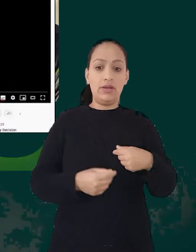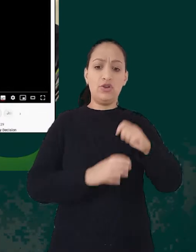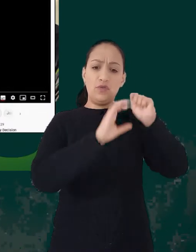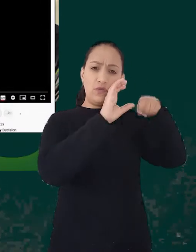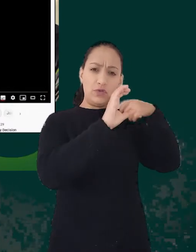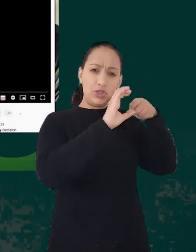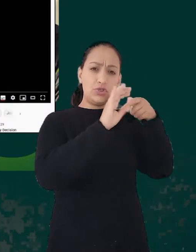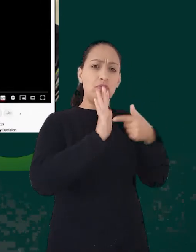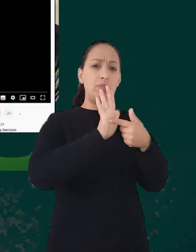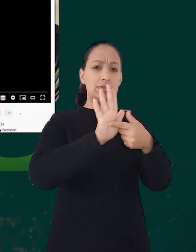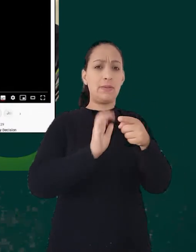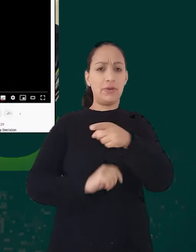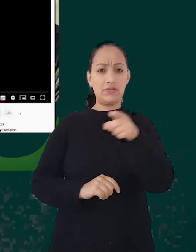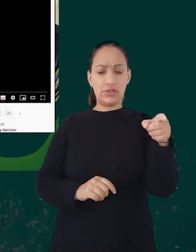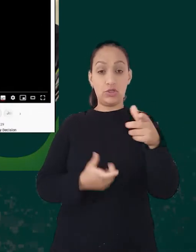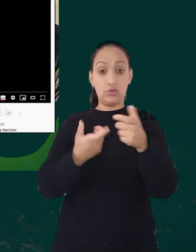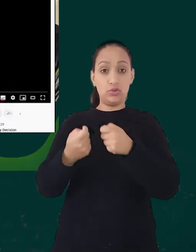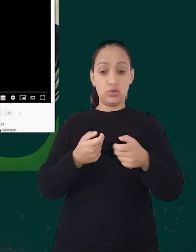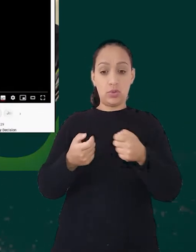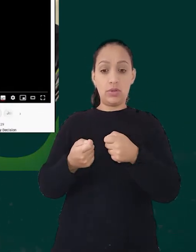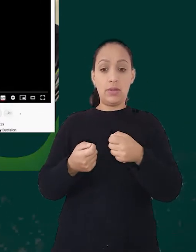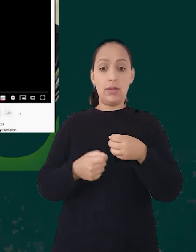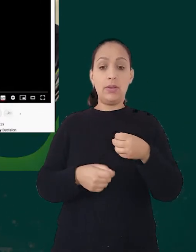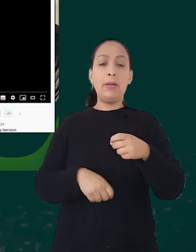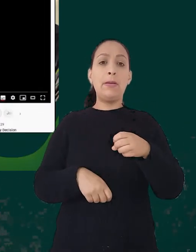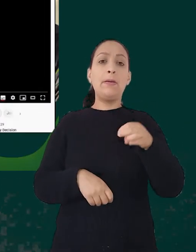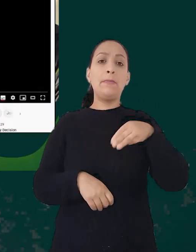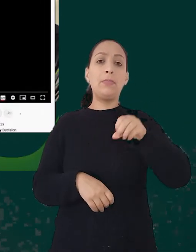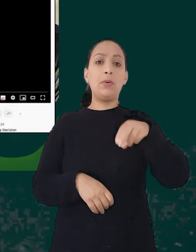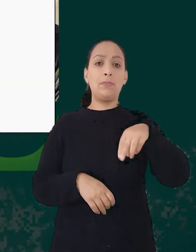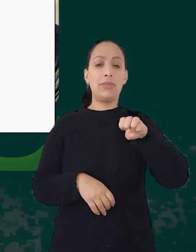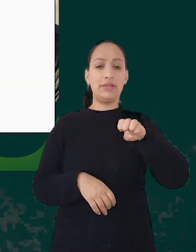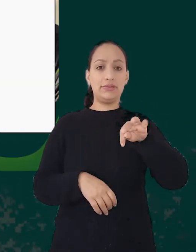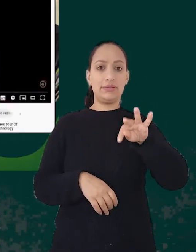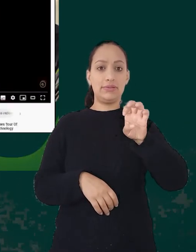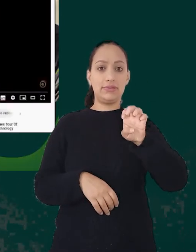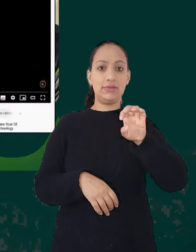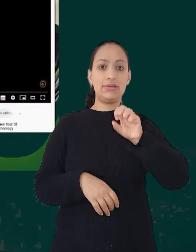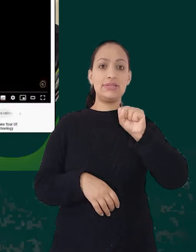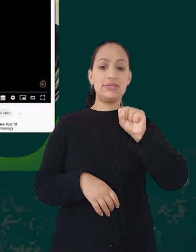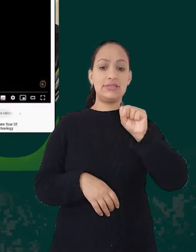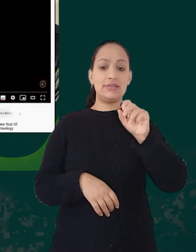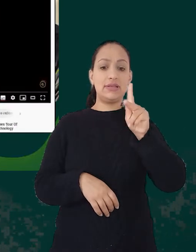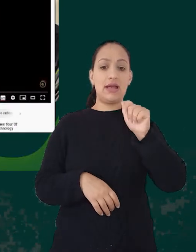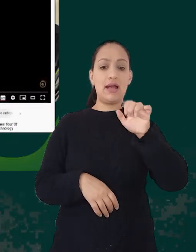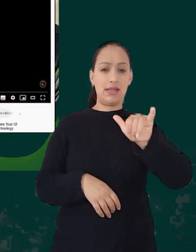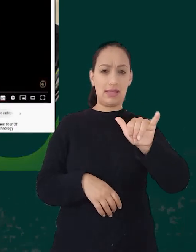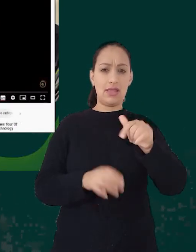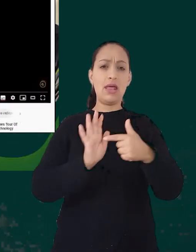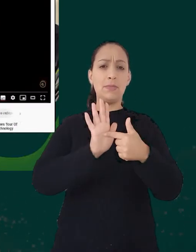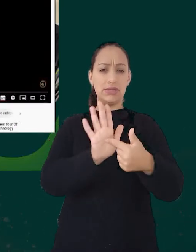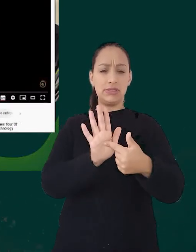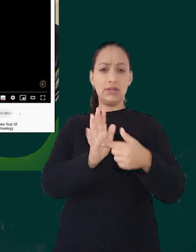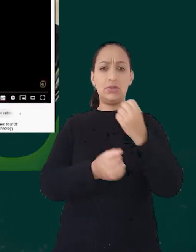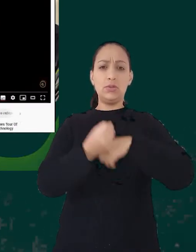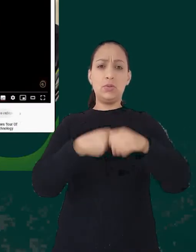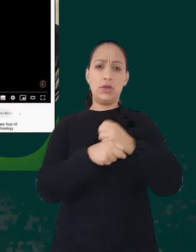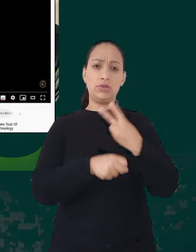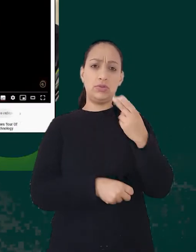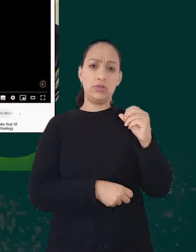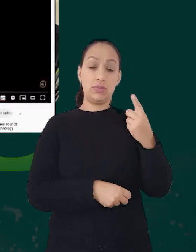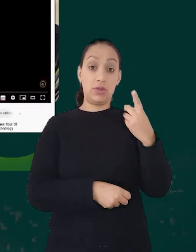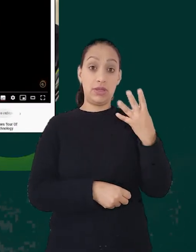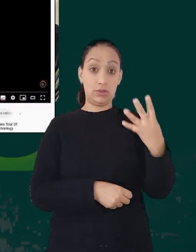que é um jogo chamado No Man's Sky. Ele foi apresentado em 2014, nesse vídeo